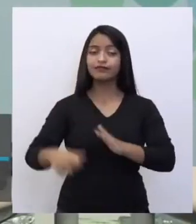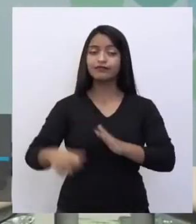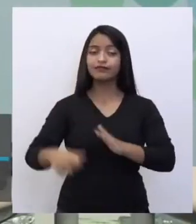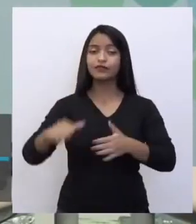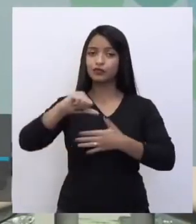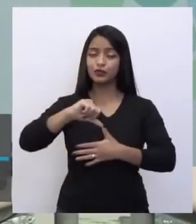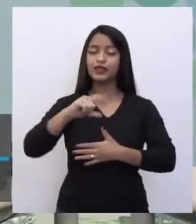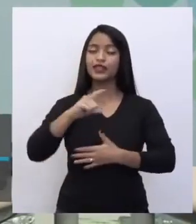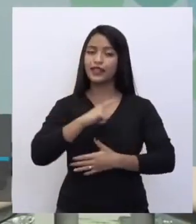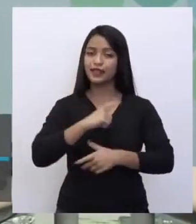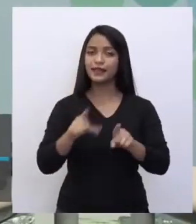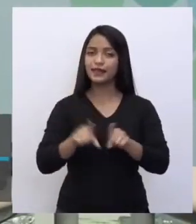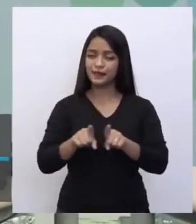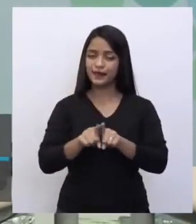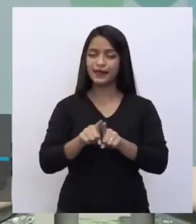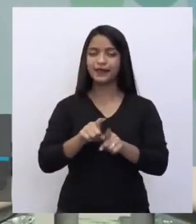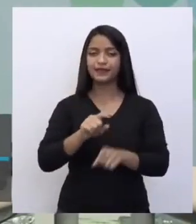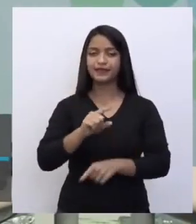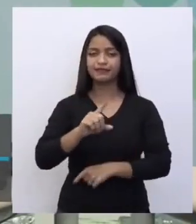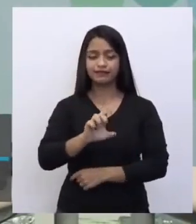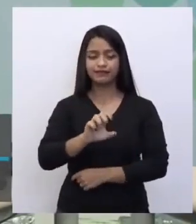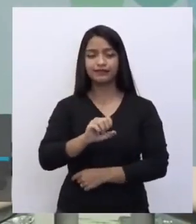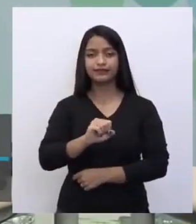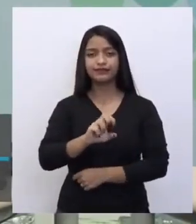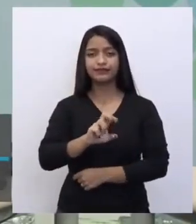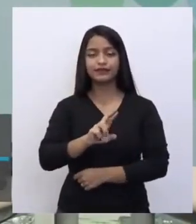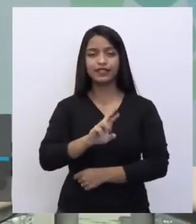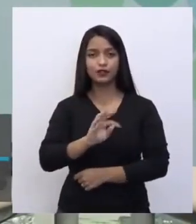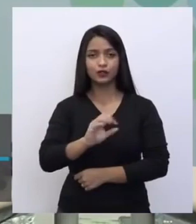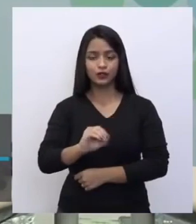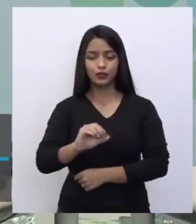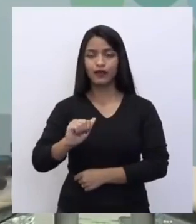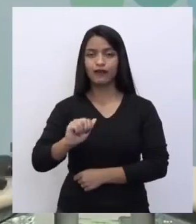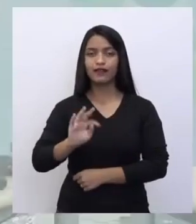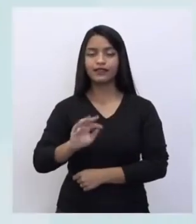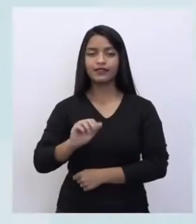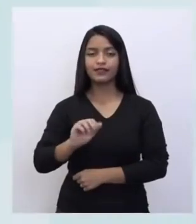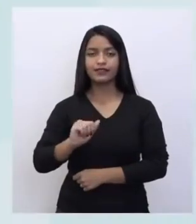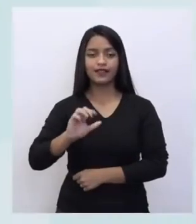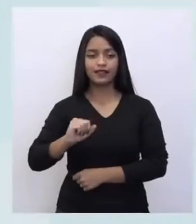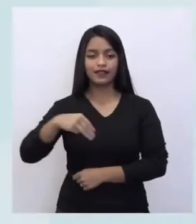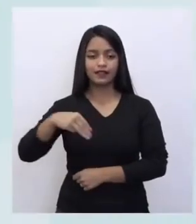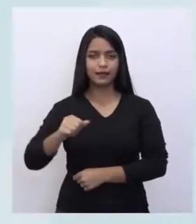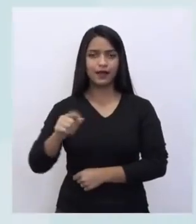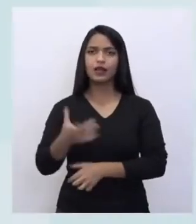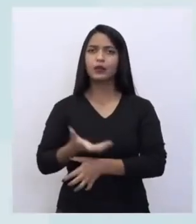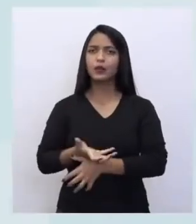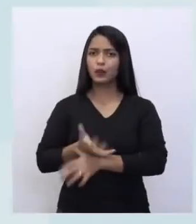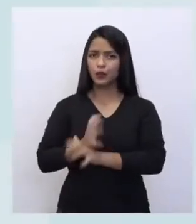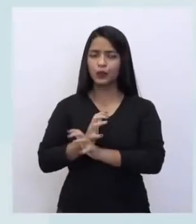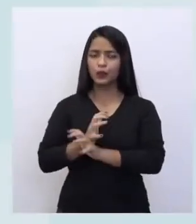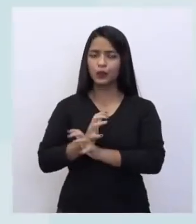do Atacama, que é um deserto bem árido, né? E ele também é bem conhecido